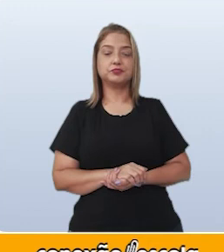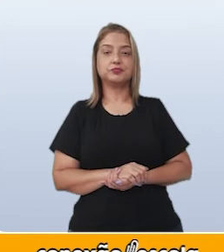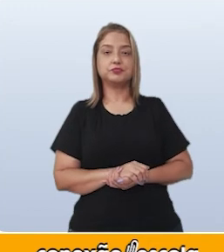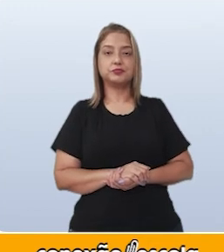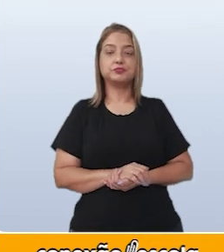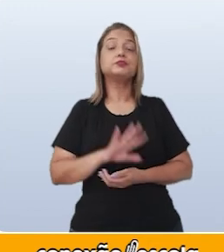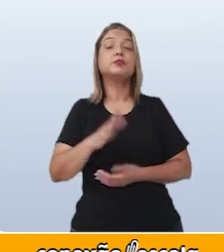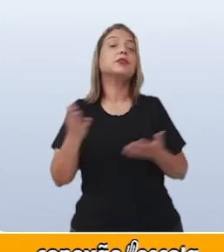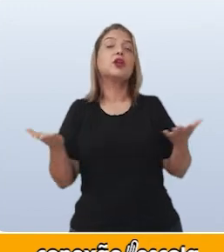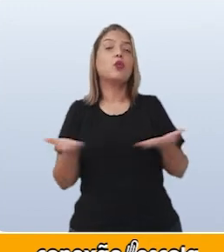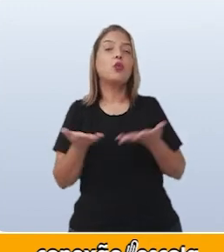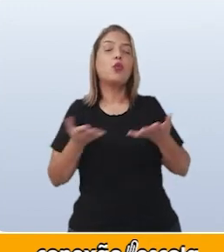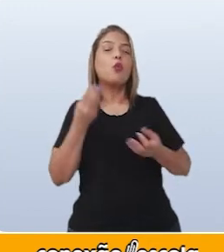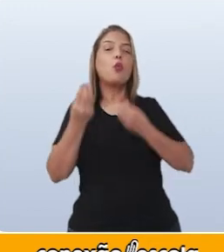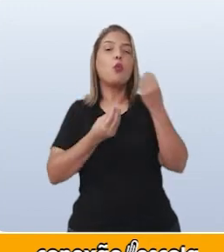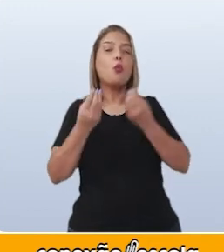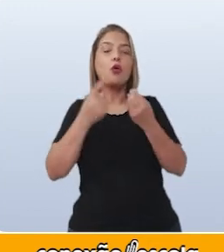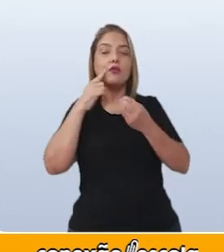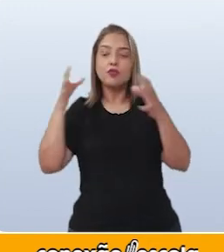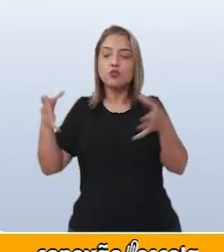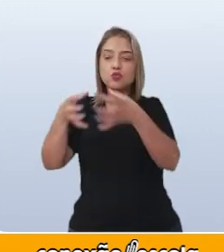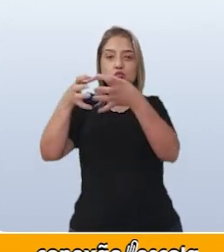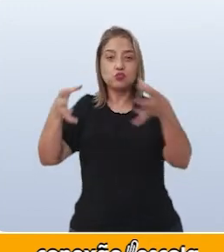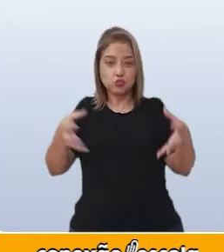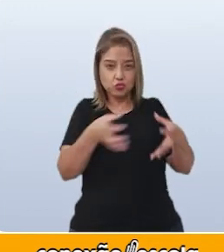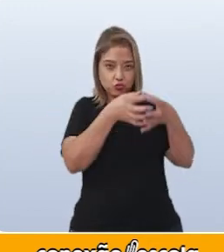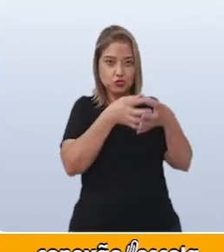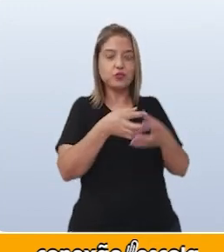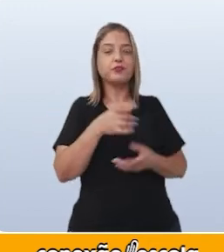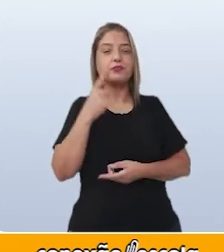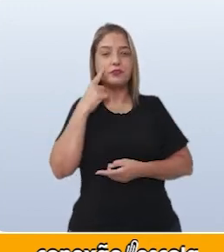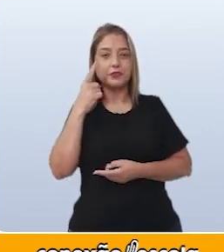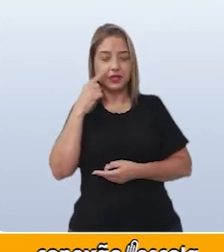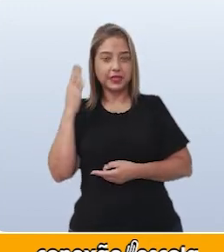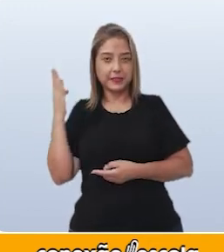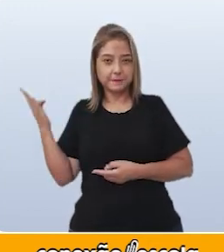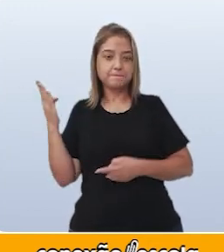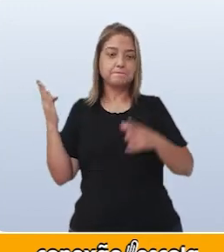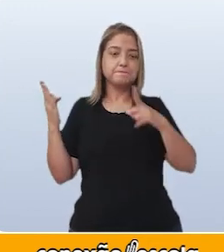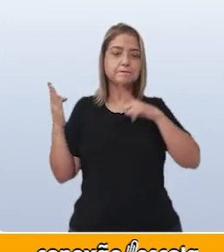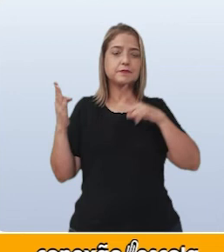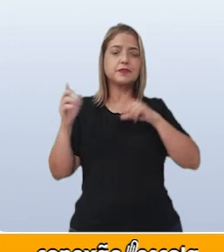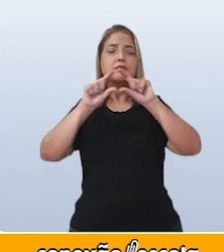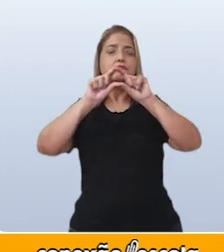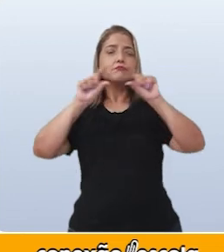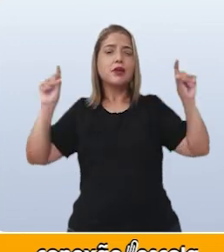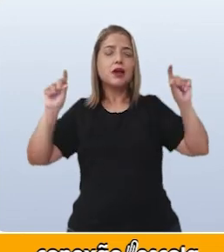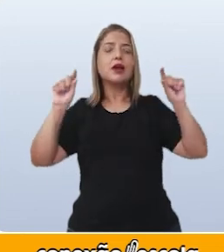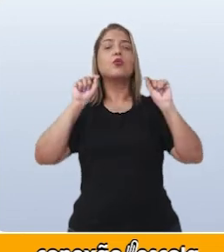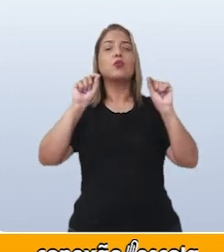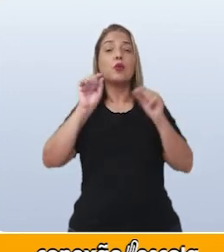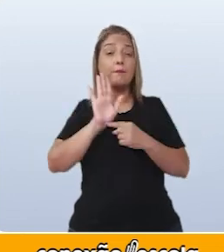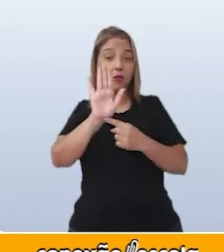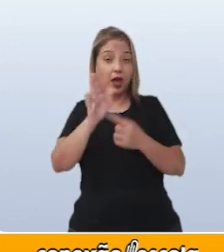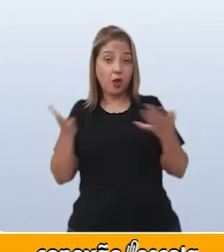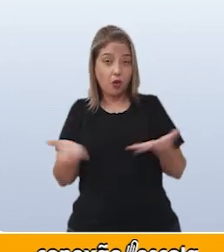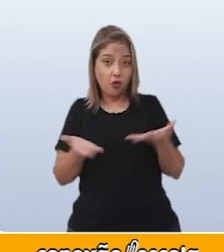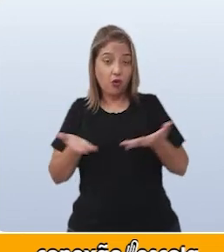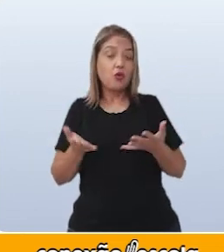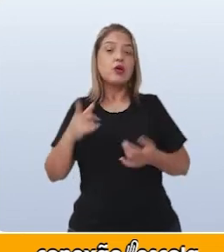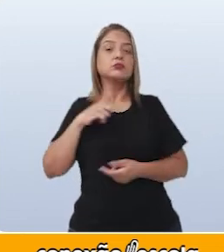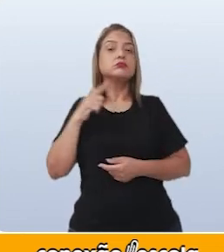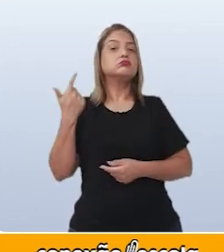Agora vamos ver a fatoração por agrupamento. Observe que os termos da expressão algébrica a seguir